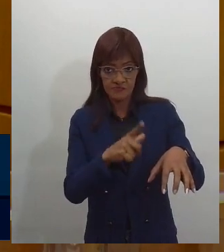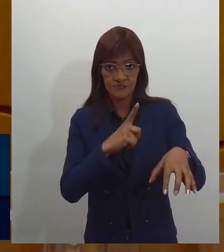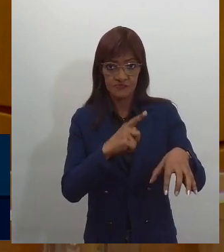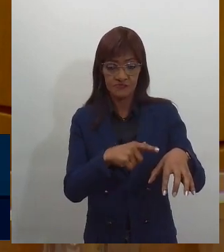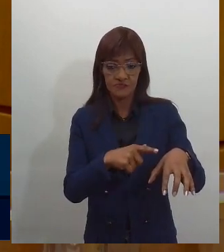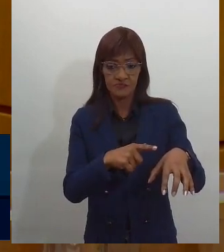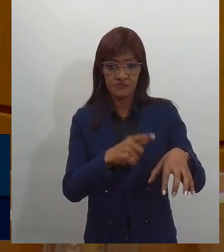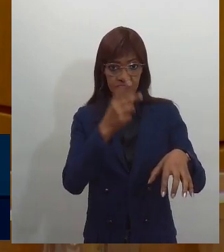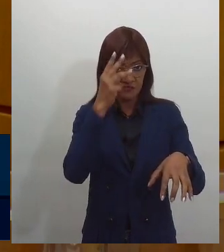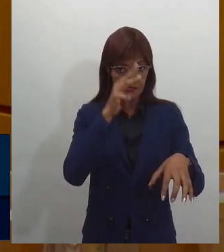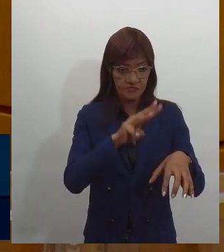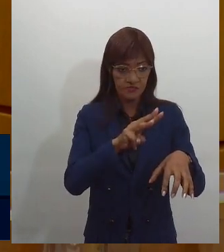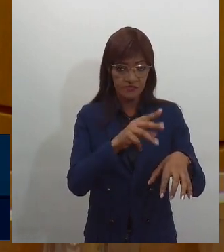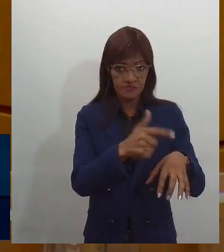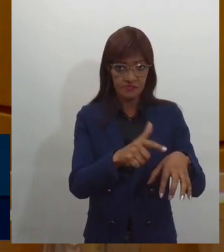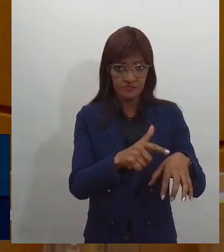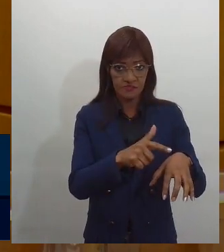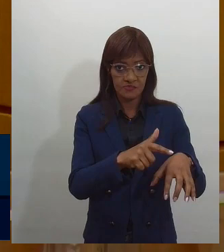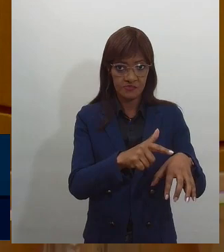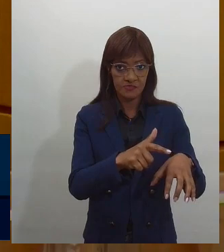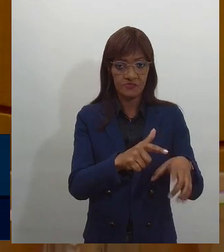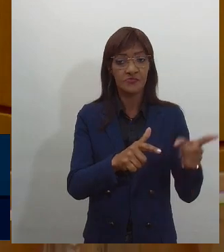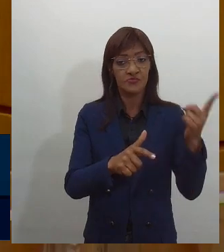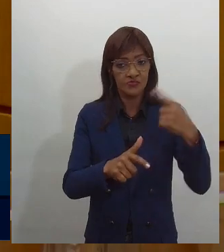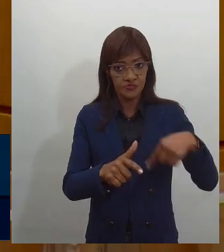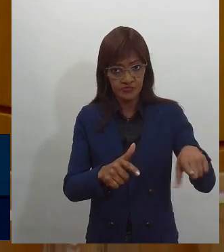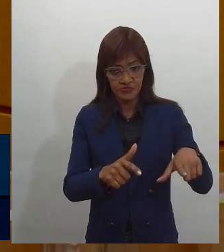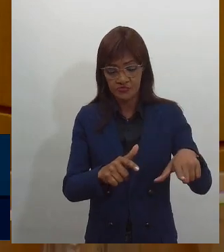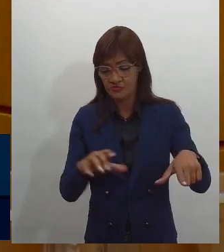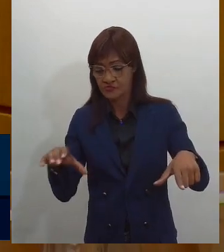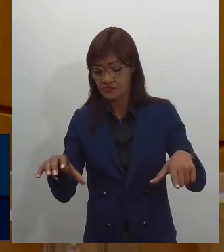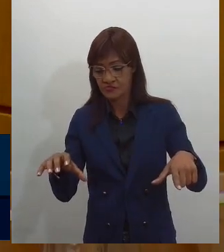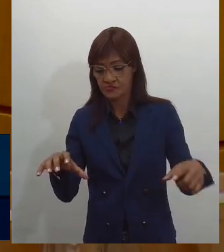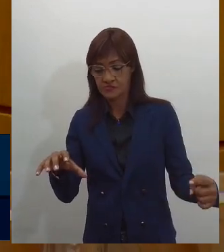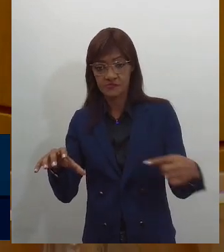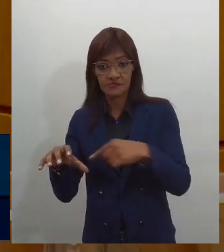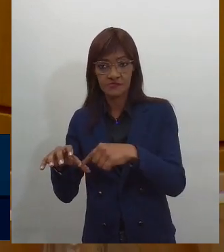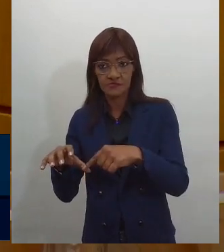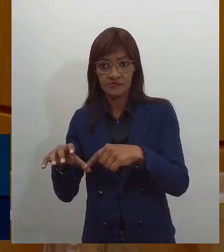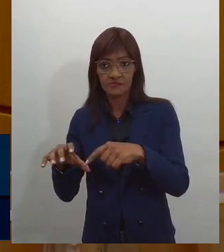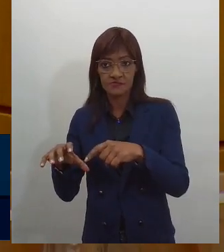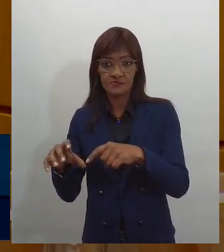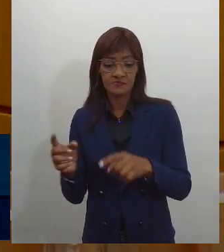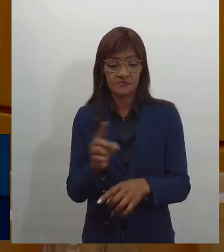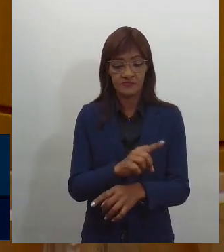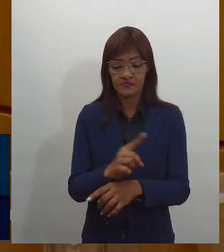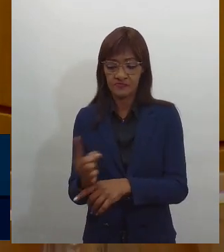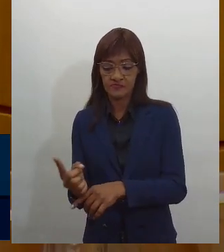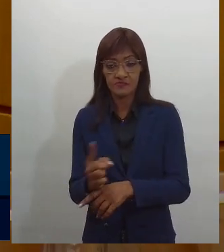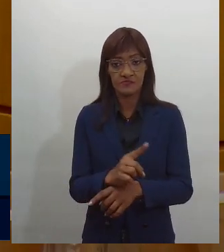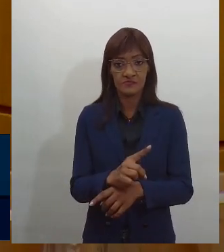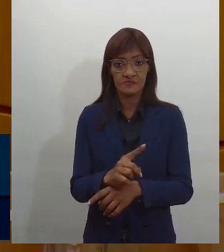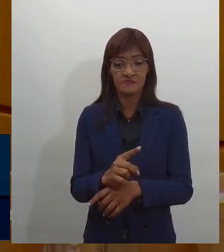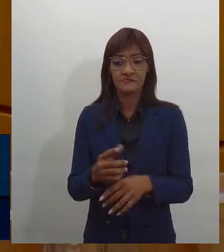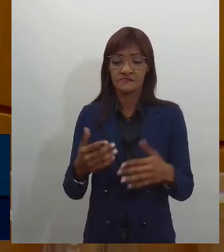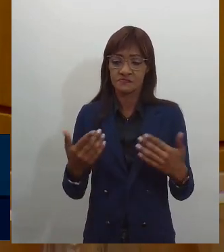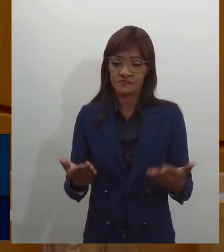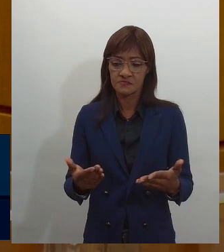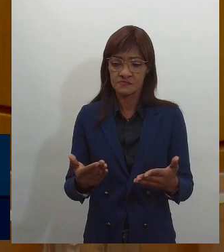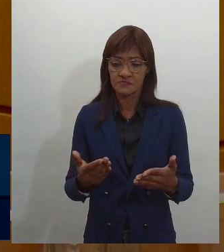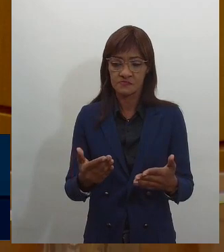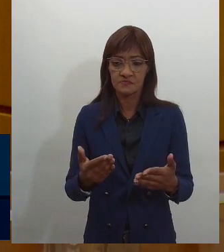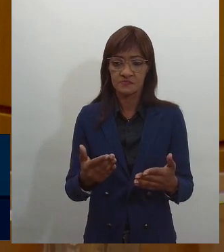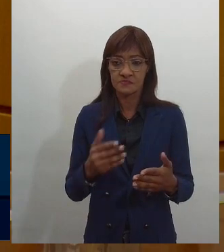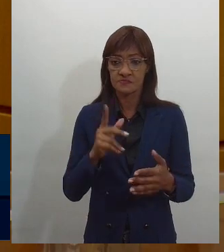volta, manobra. A palavra certa são manobras de bairros para bairros para que essa água possa chegar. Eu concedo